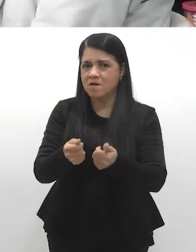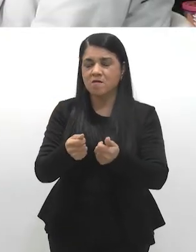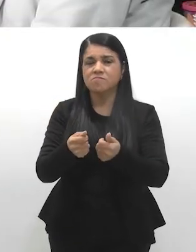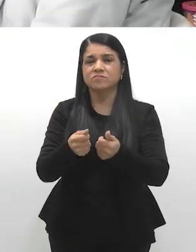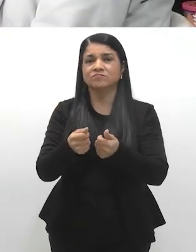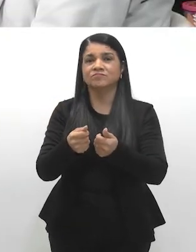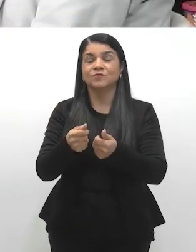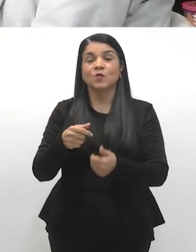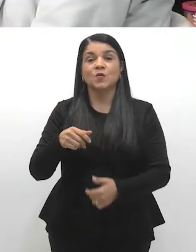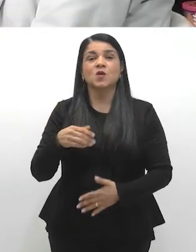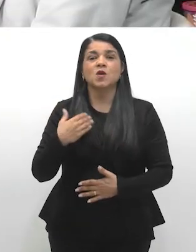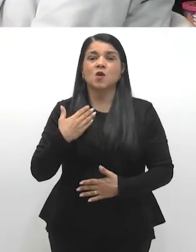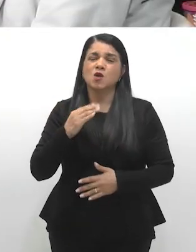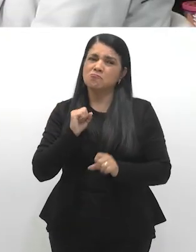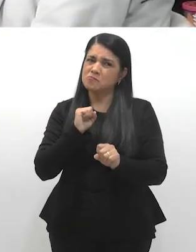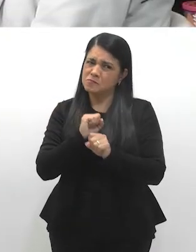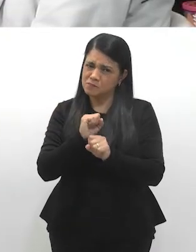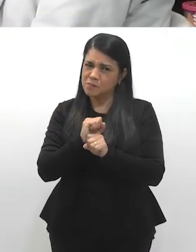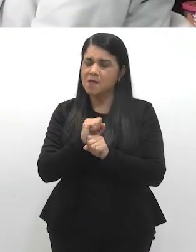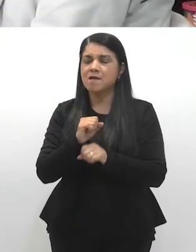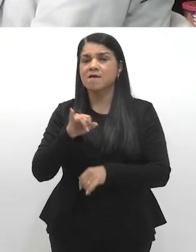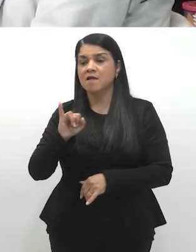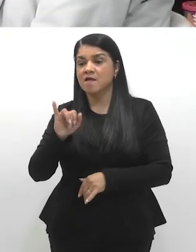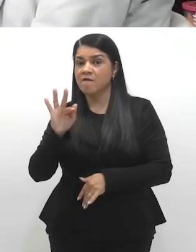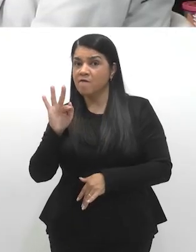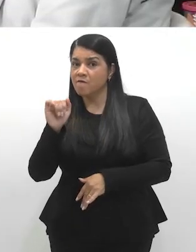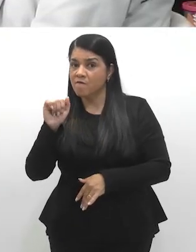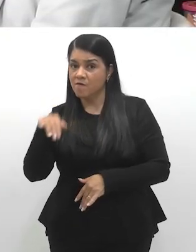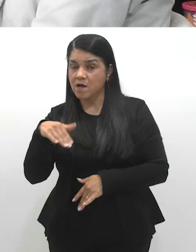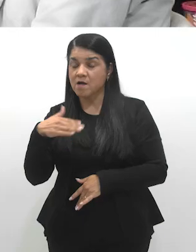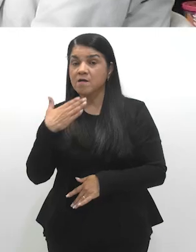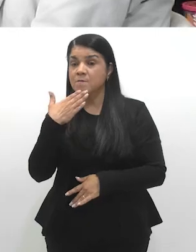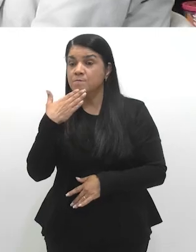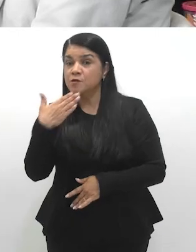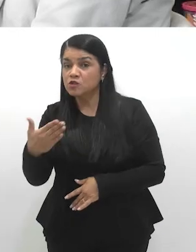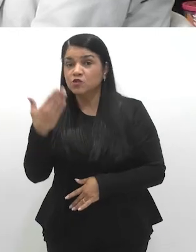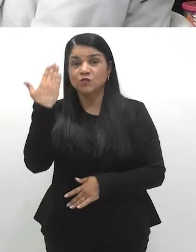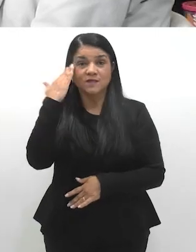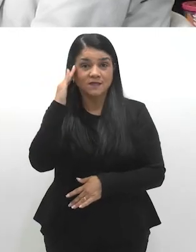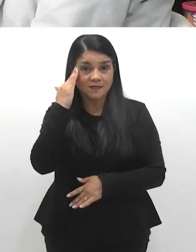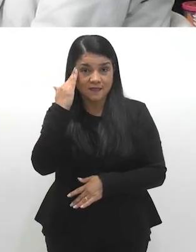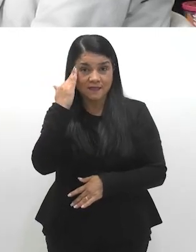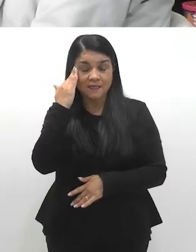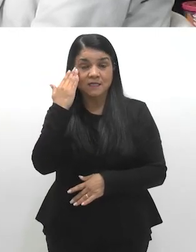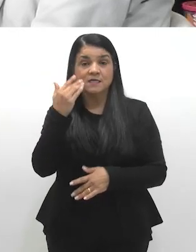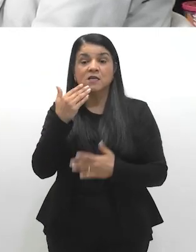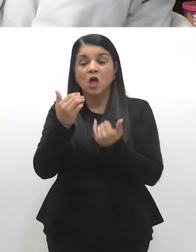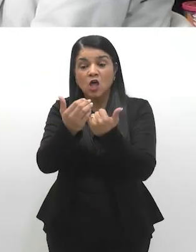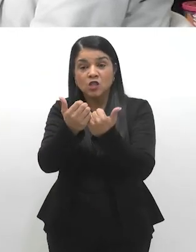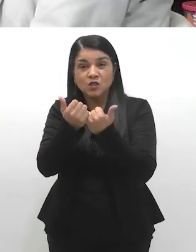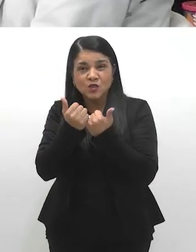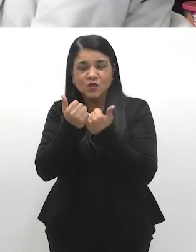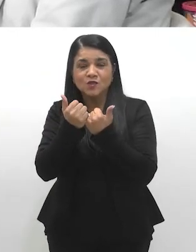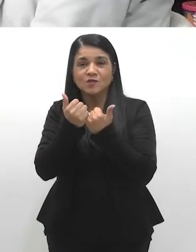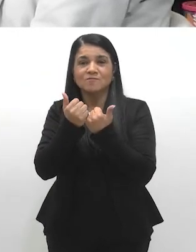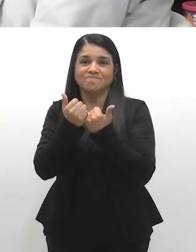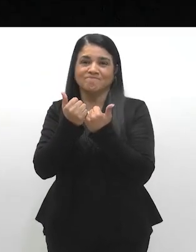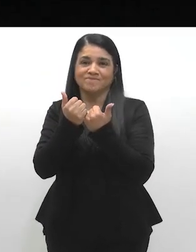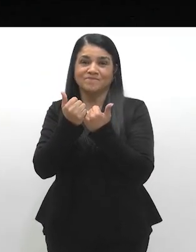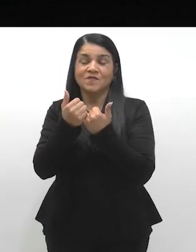que espero que o IPHAN entenda esse nosso pedido, pedindo tombamento federal pela